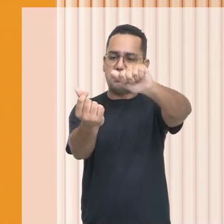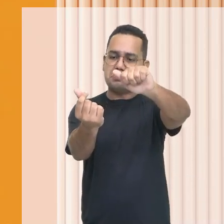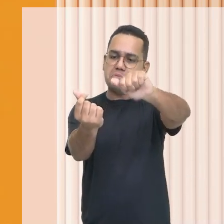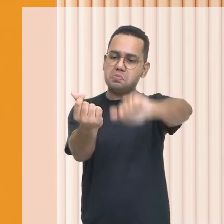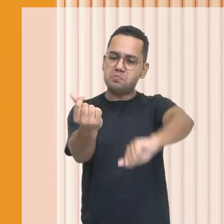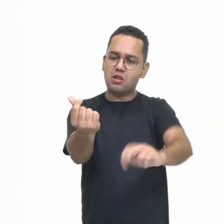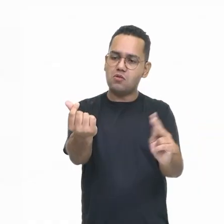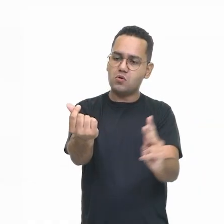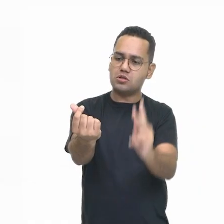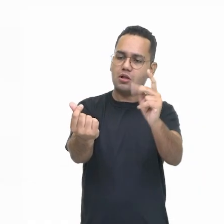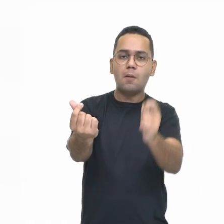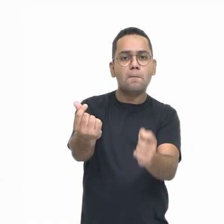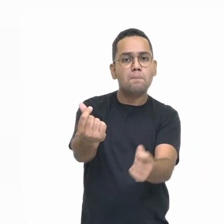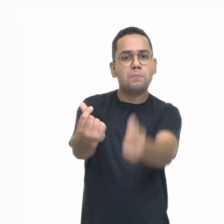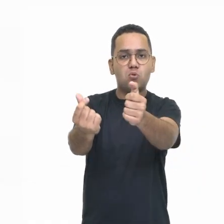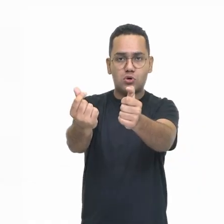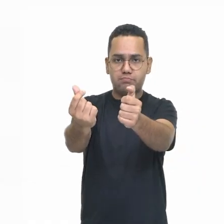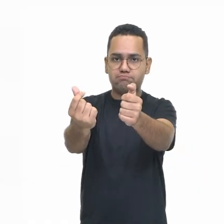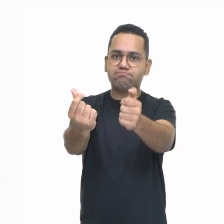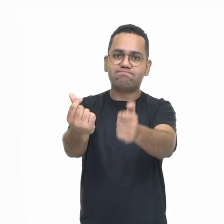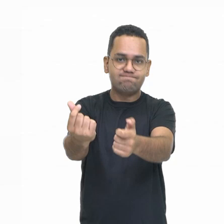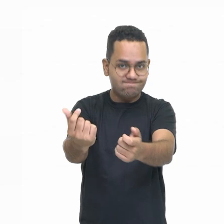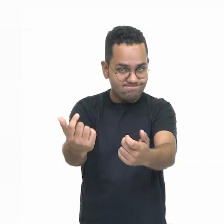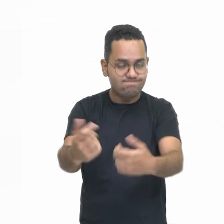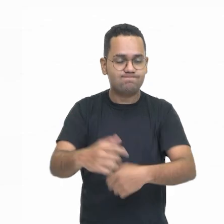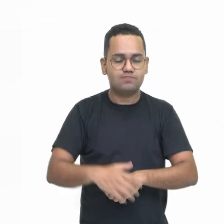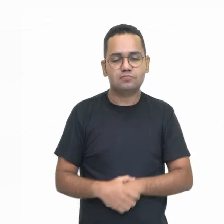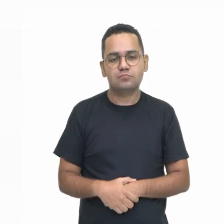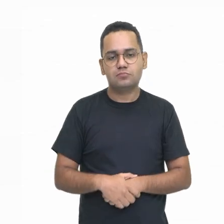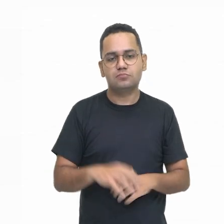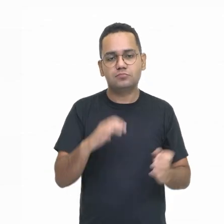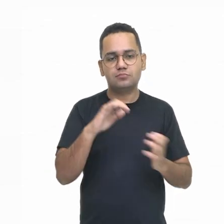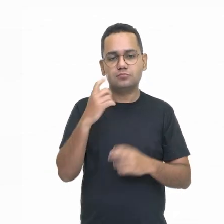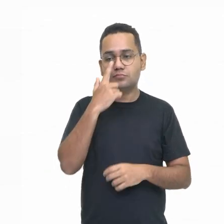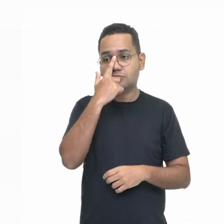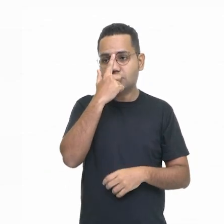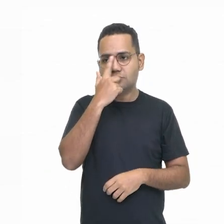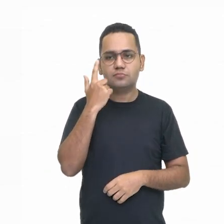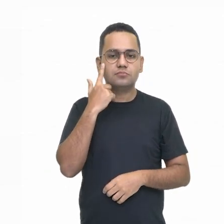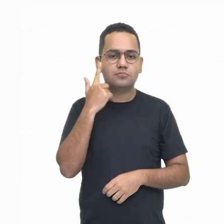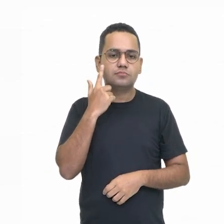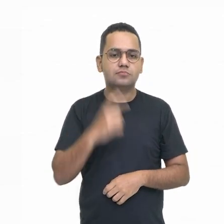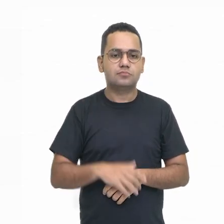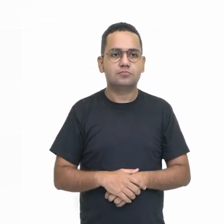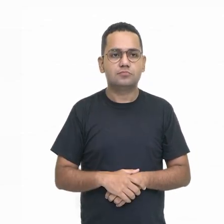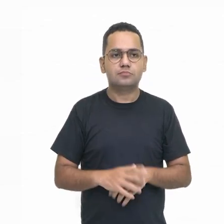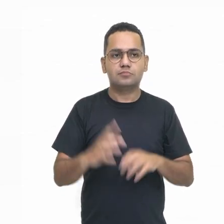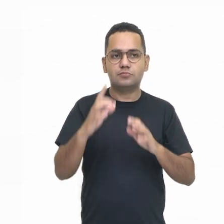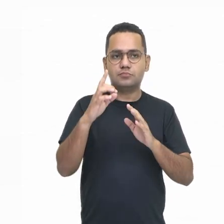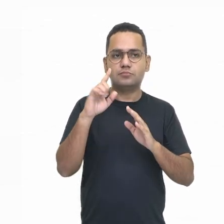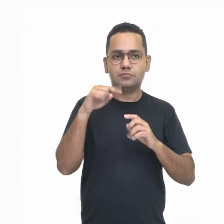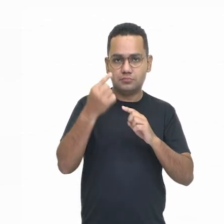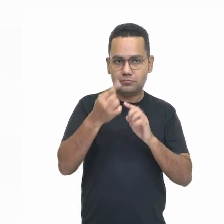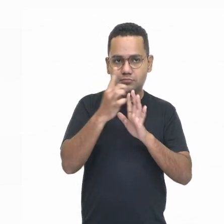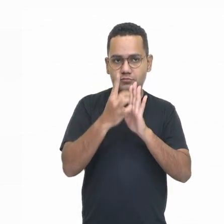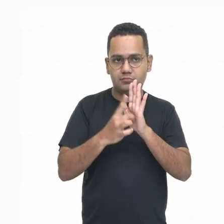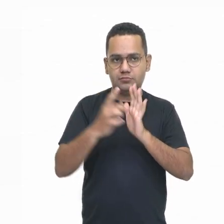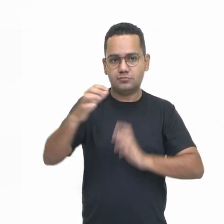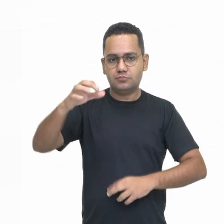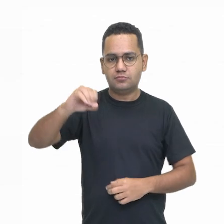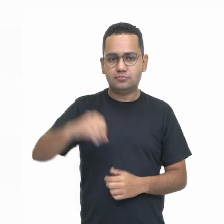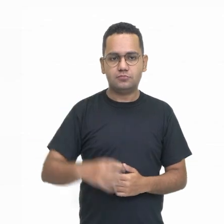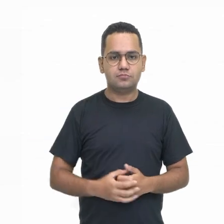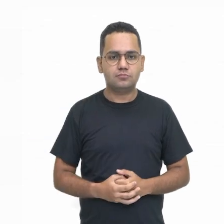bom? Então, logo após a década de 80, né, que é esse clima de perda,